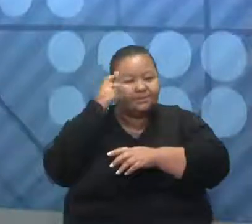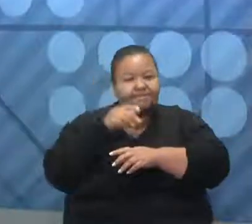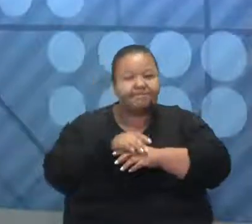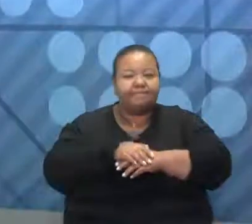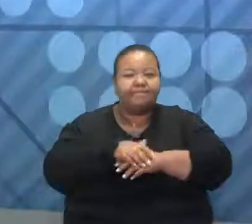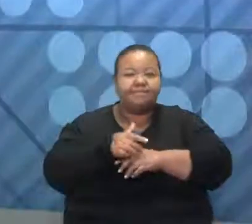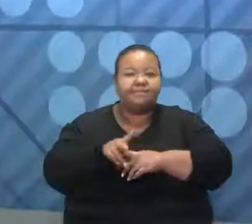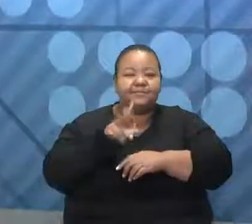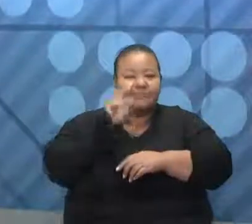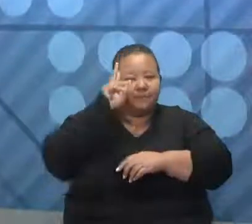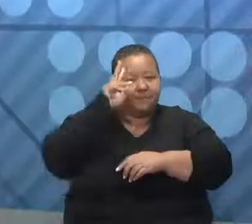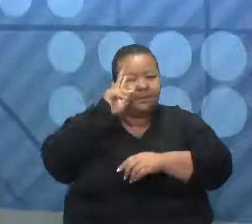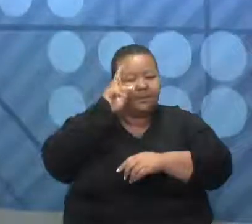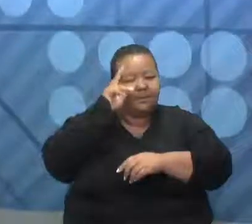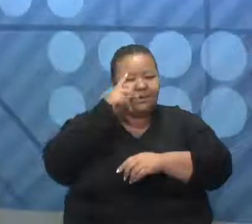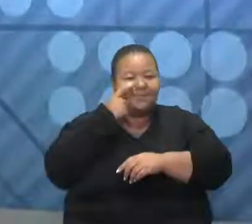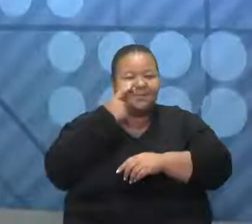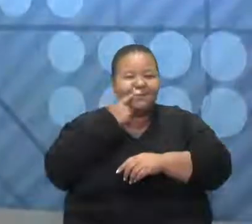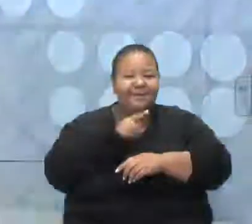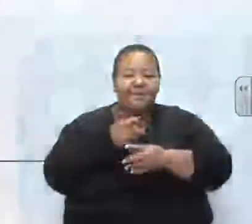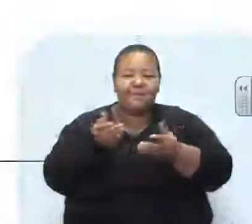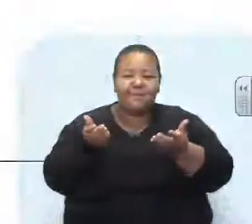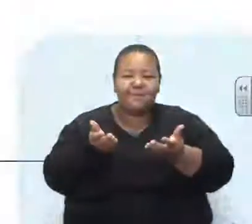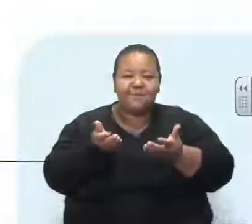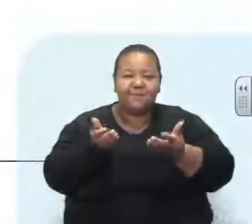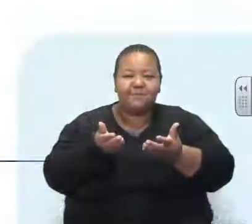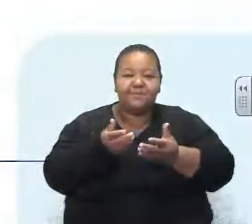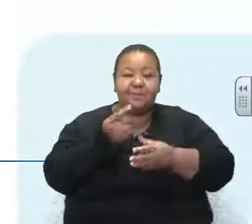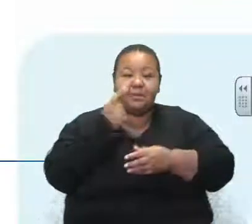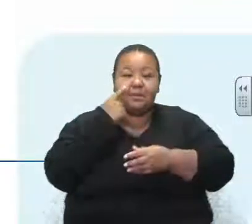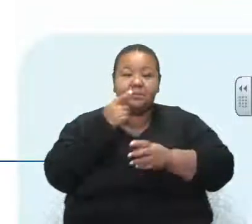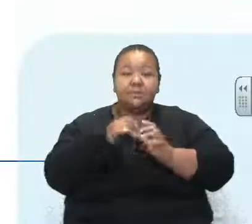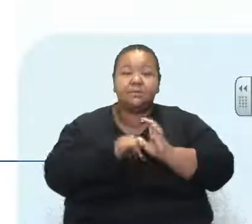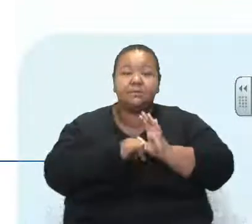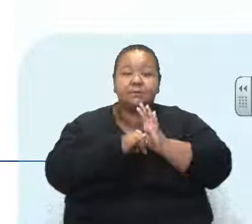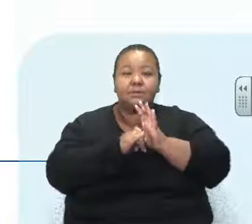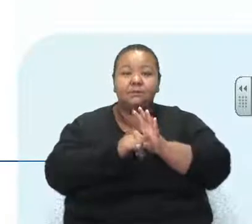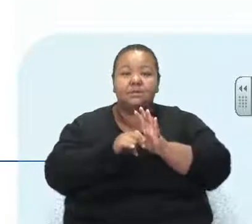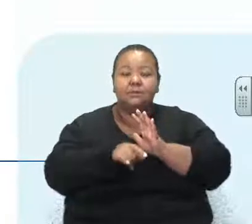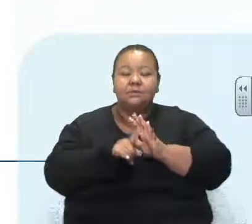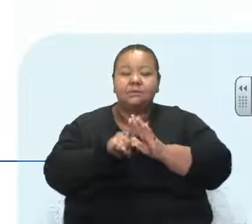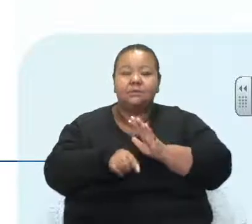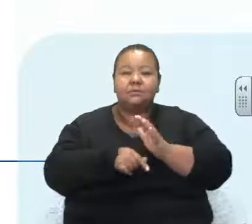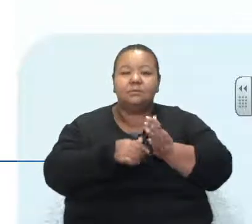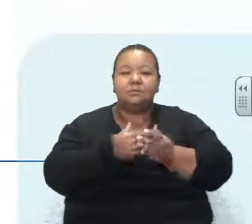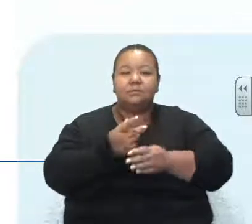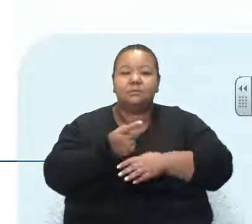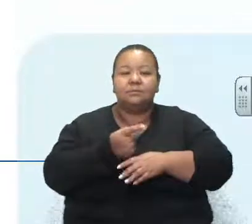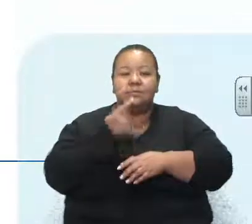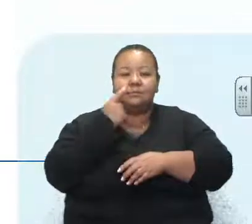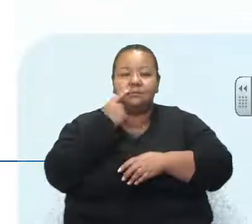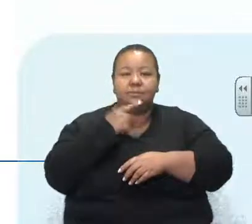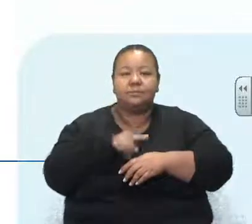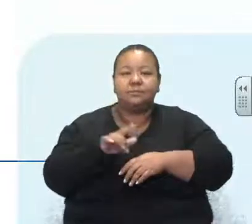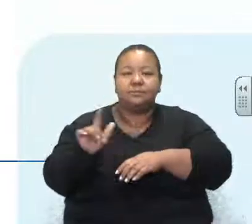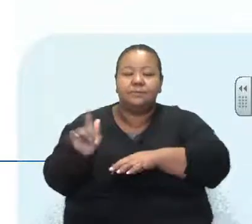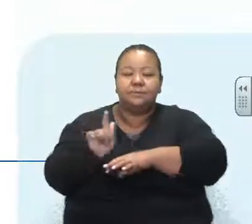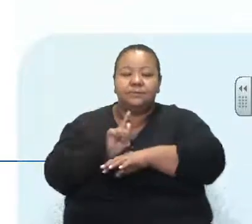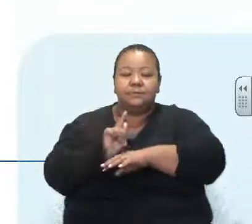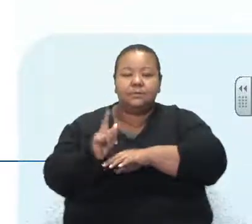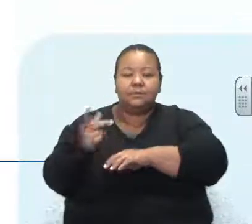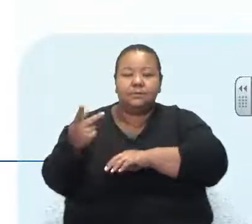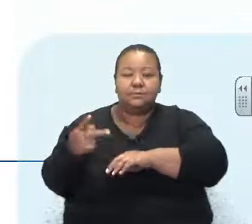nosso recapitulando, o que nós vimos hoje? Nós vimos os indicadores e aí a partir desses indicadores a gestão